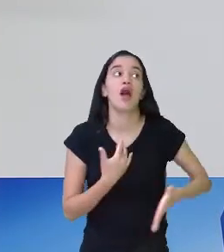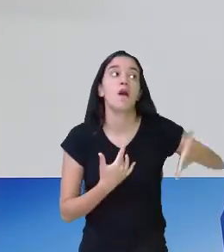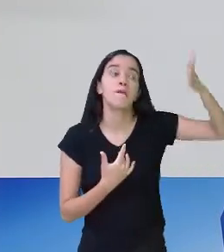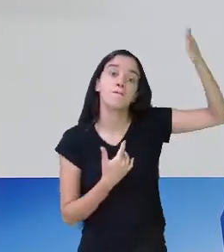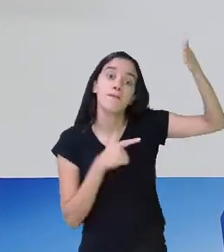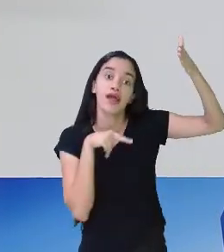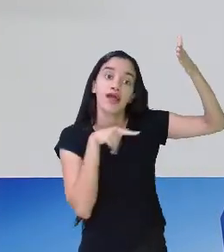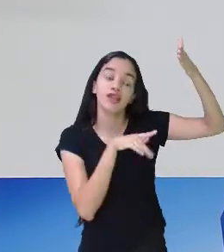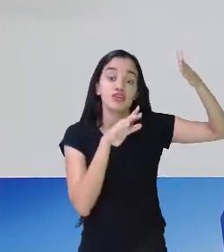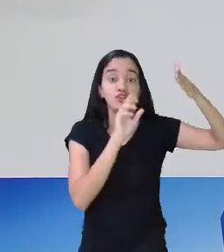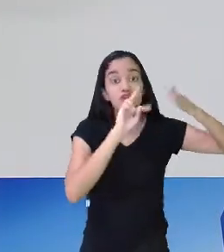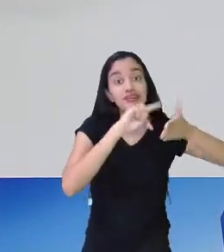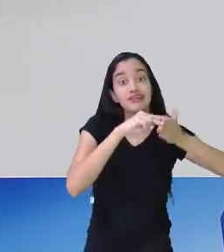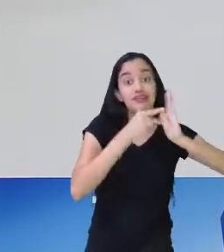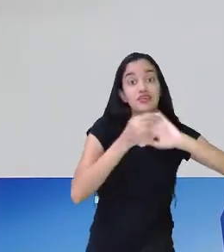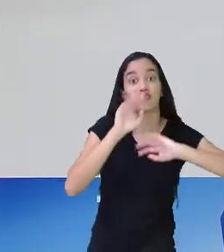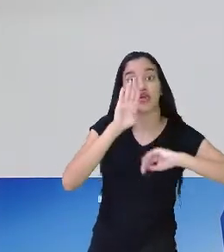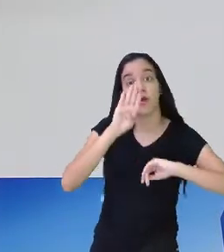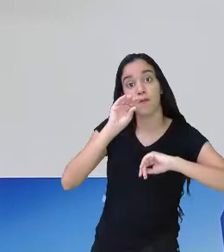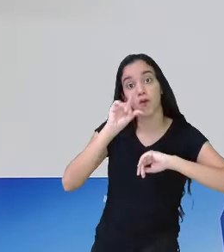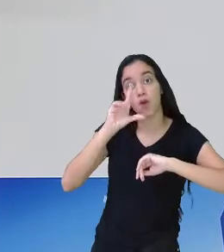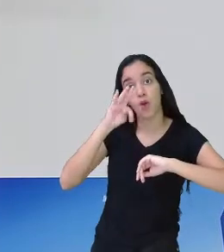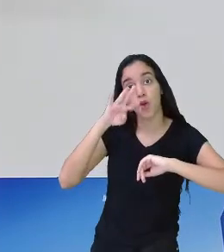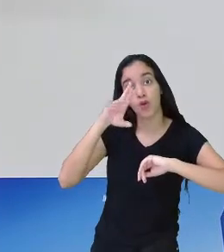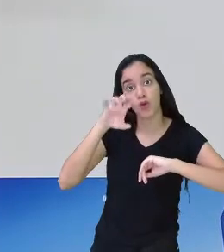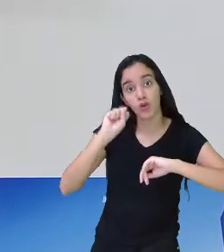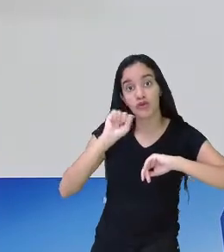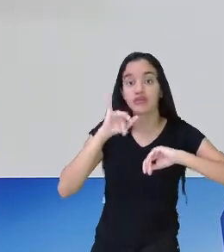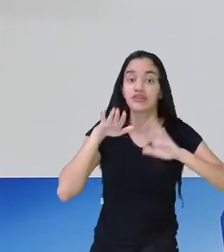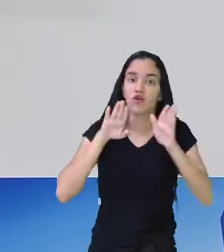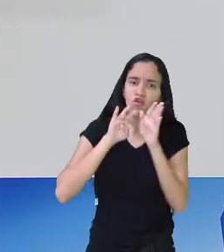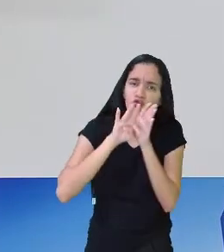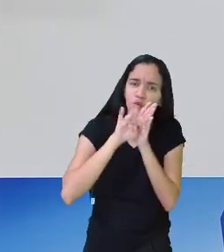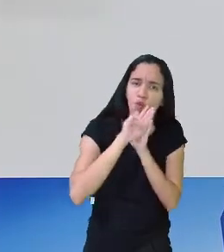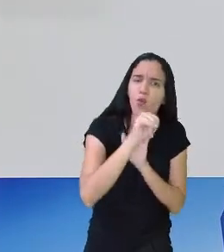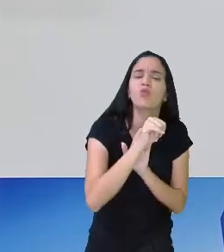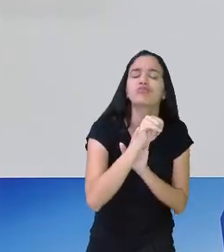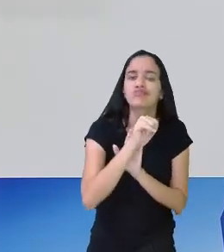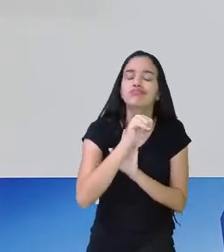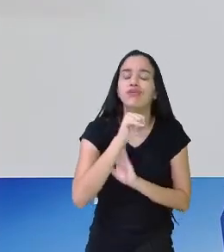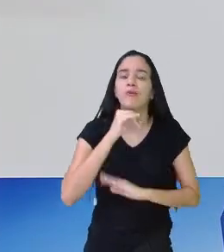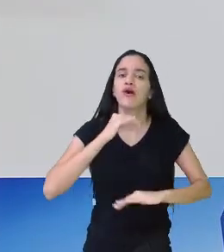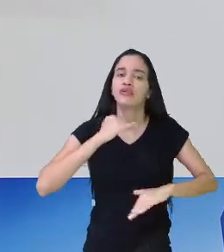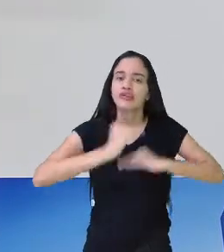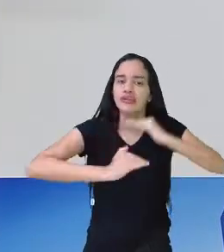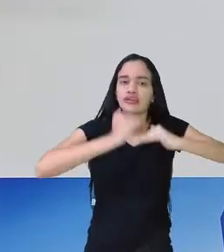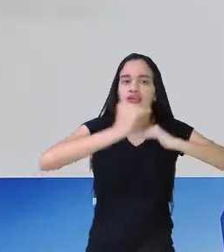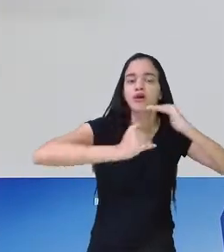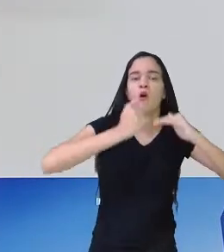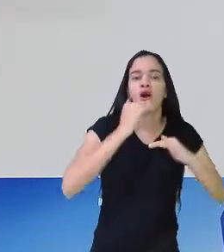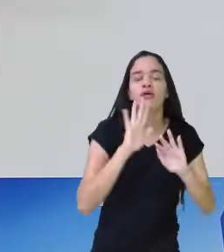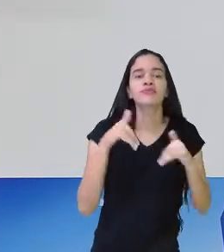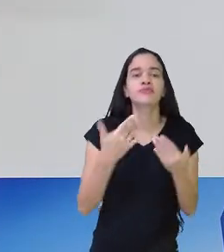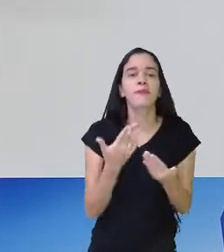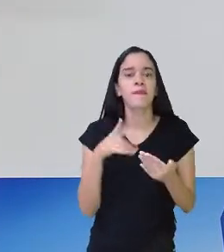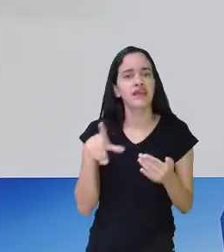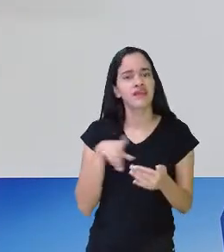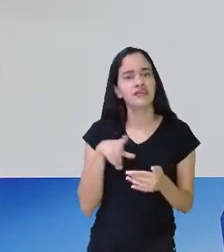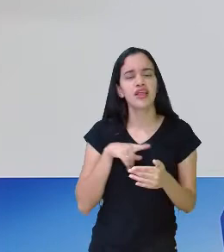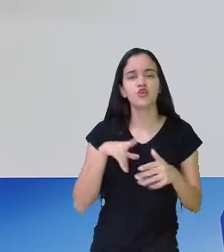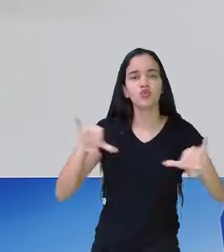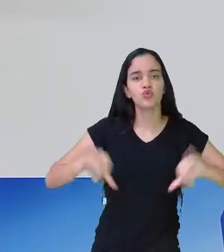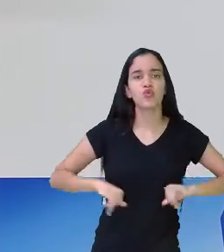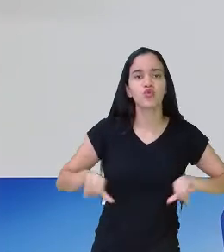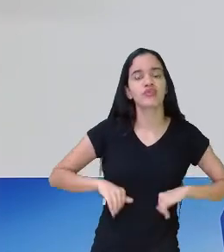os bolores, que a gente tem que tomar cuidado, que são fungos, que podem também desenvolver um processo alérgico. Tem muita gente que sofre